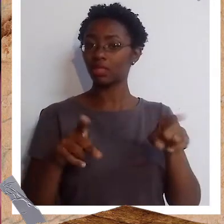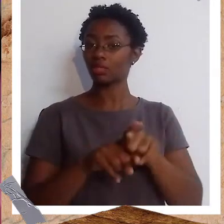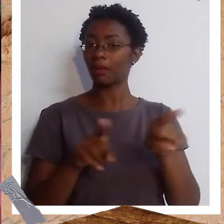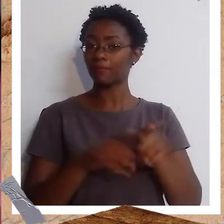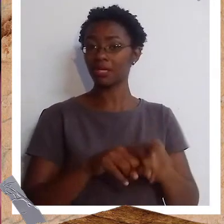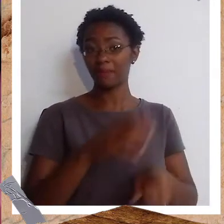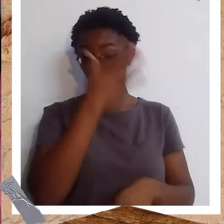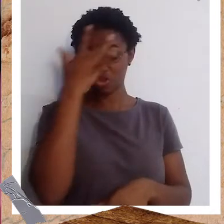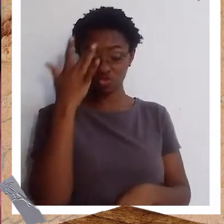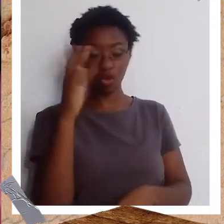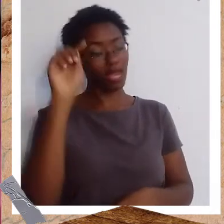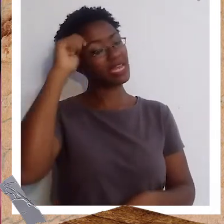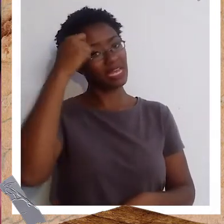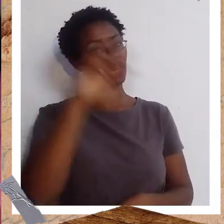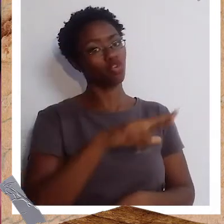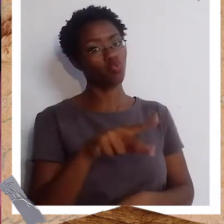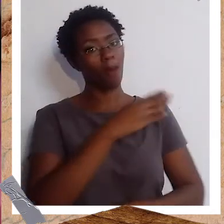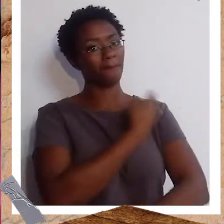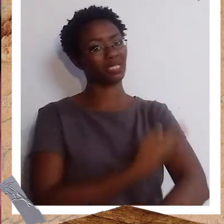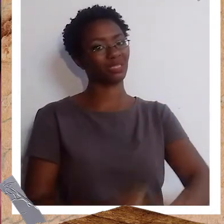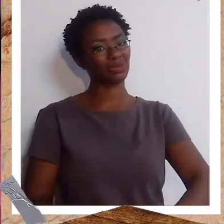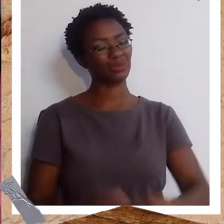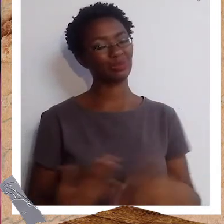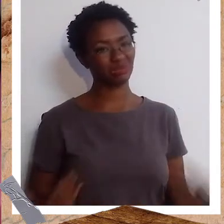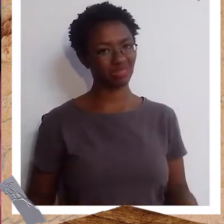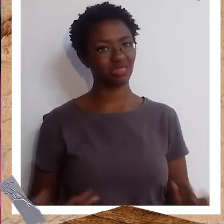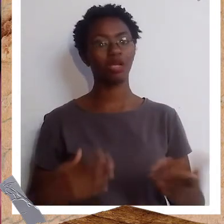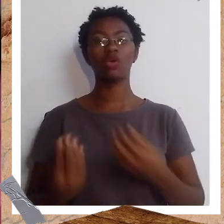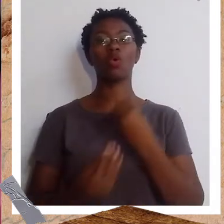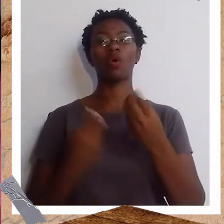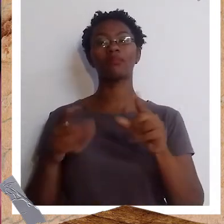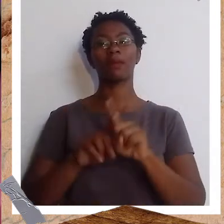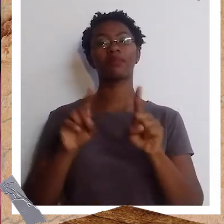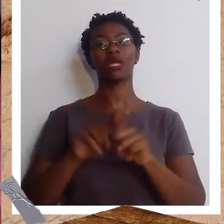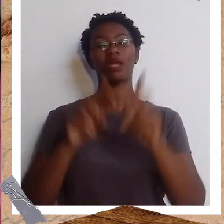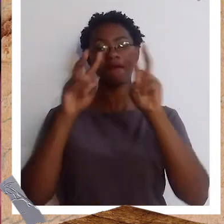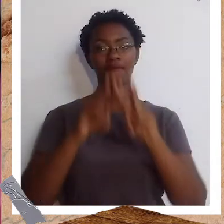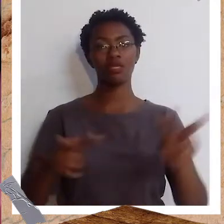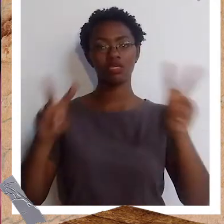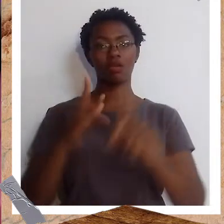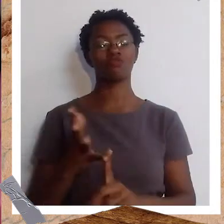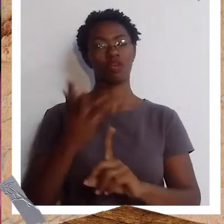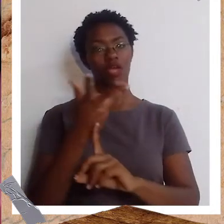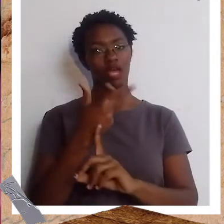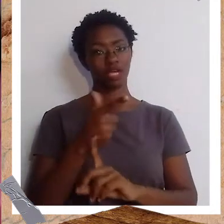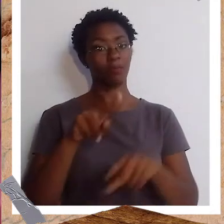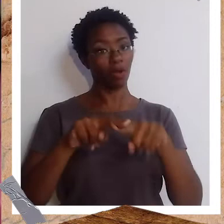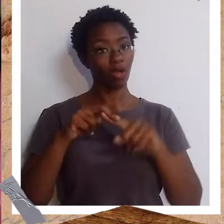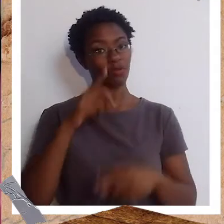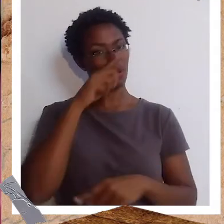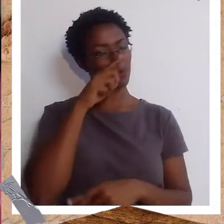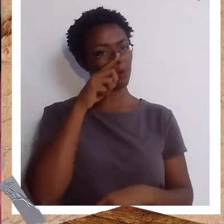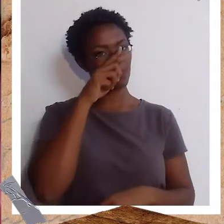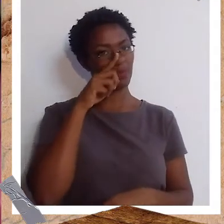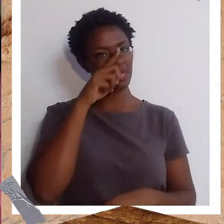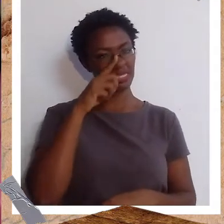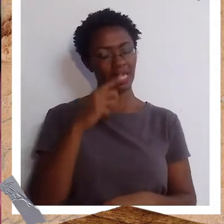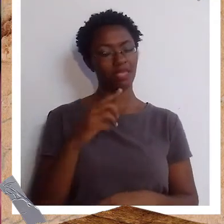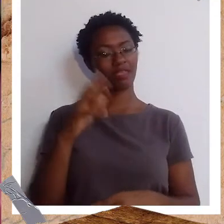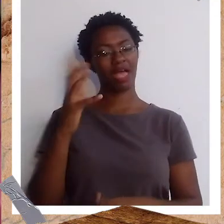isso interfere em como a gente vai pensar as artes, né? Porque a gente corre no risco de criar uma ideia de uma arte